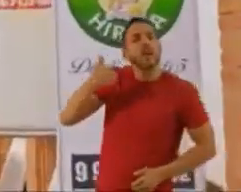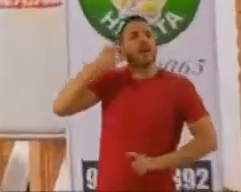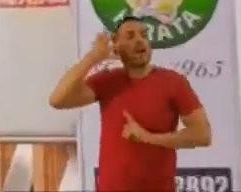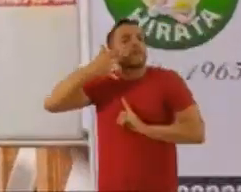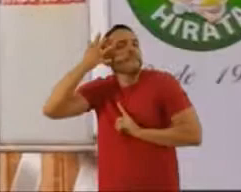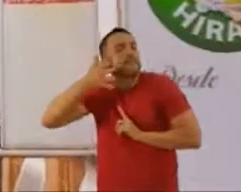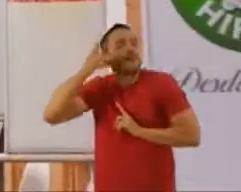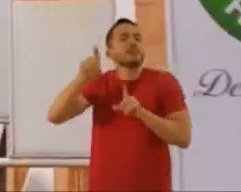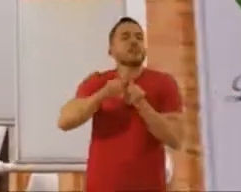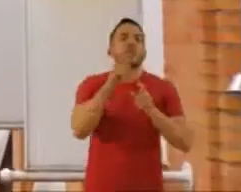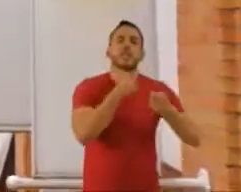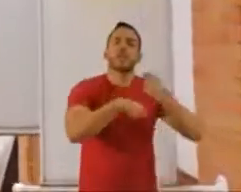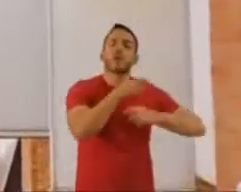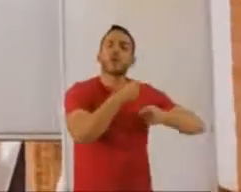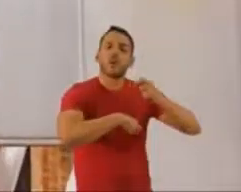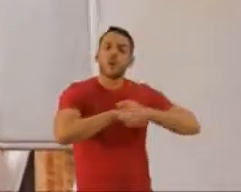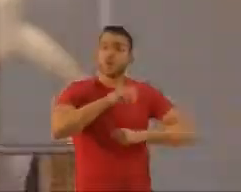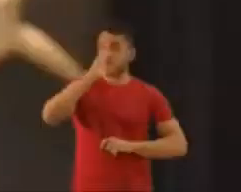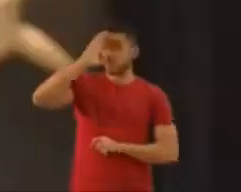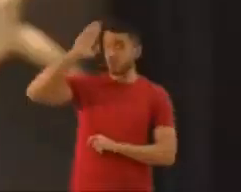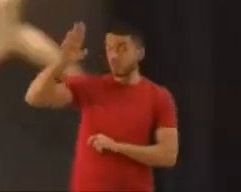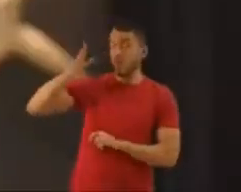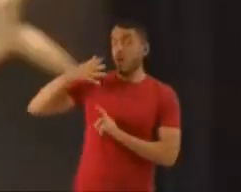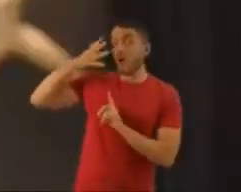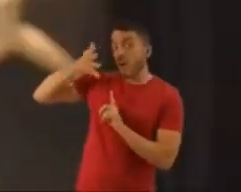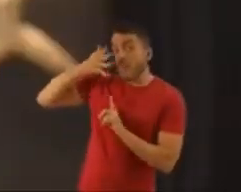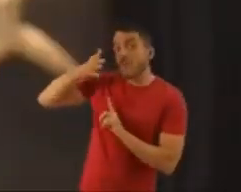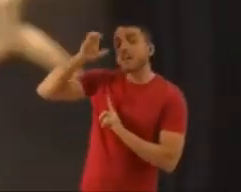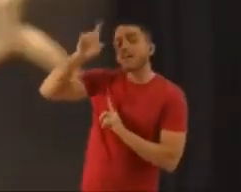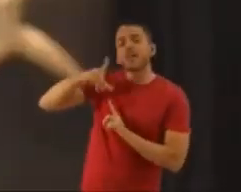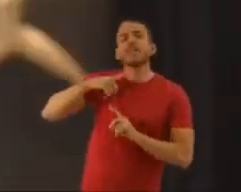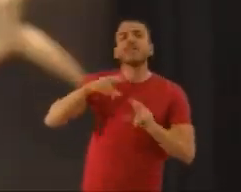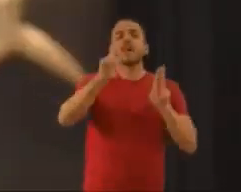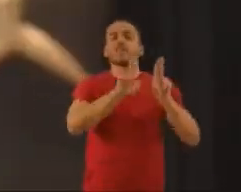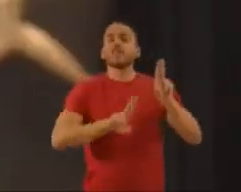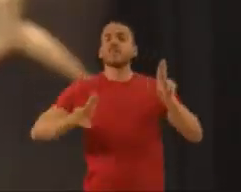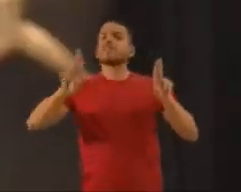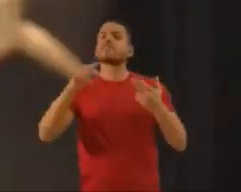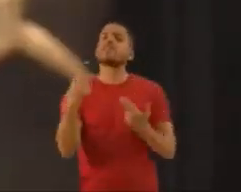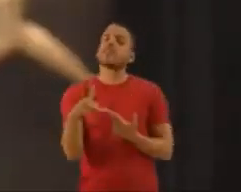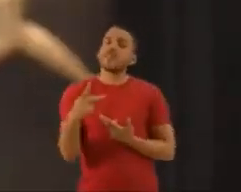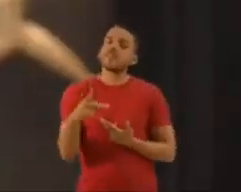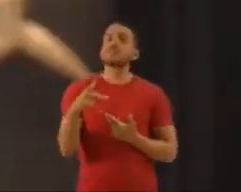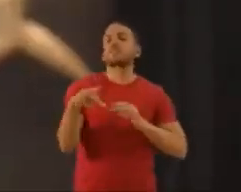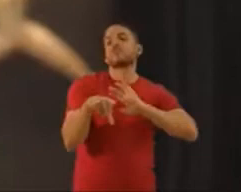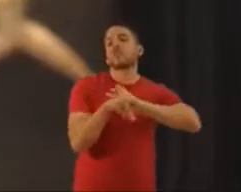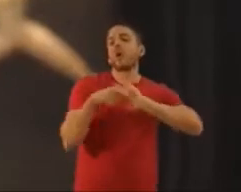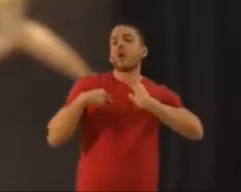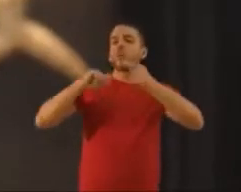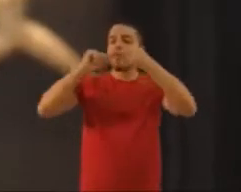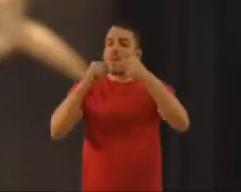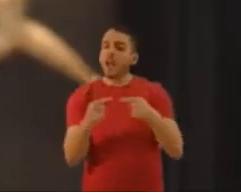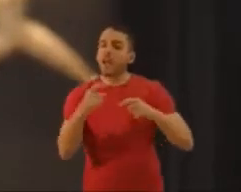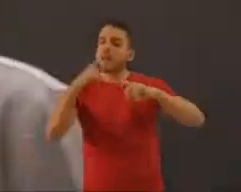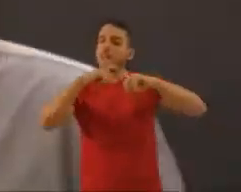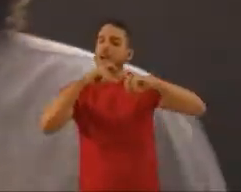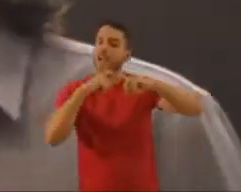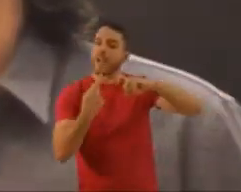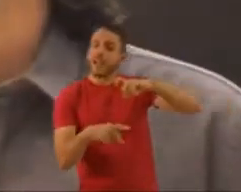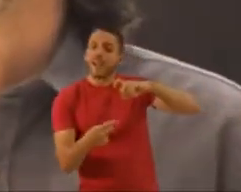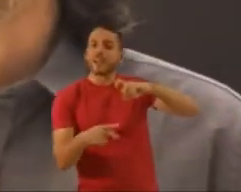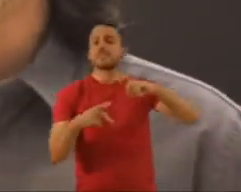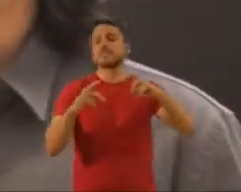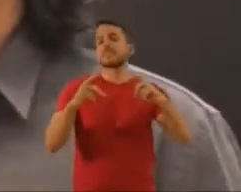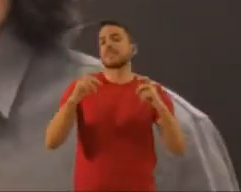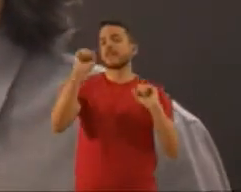na cidade, principalmente eventos fomentados pela universidade, pela estrutura médica da cidade, pela indústria da cidade. Então